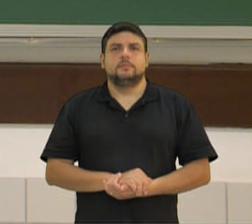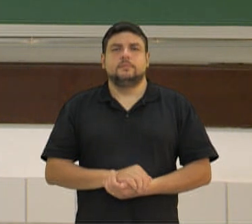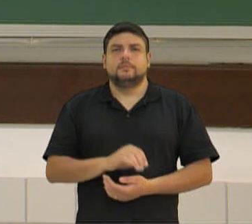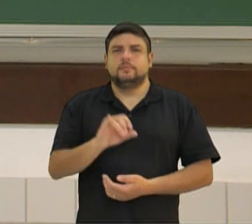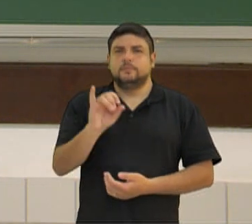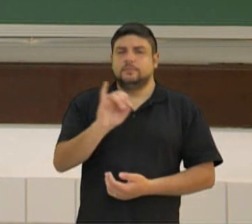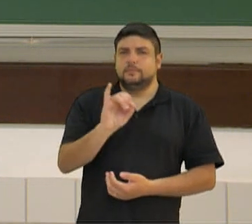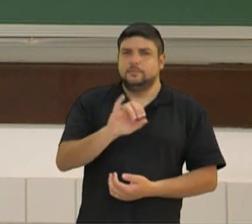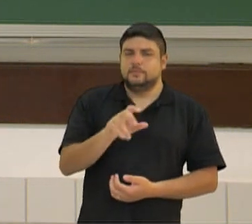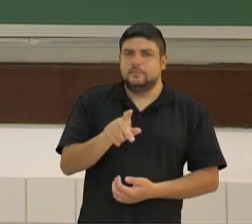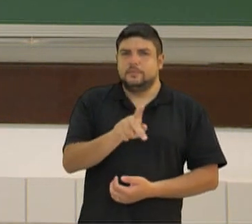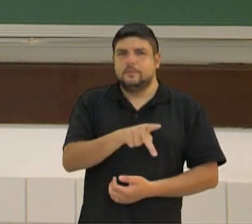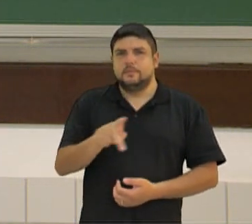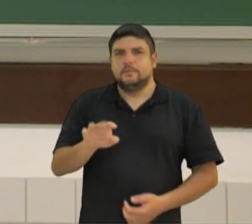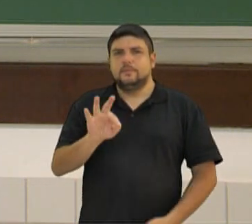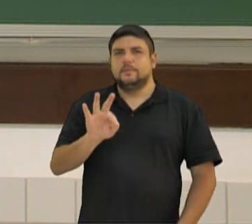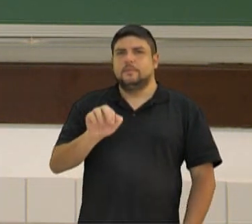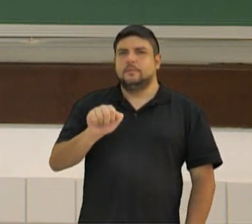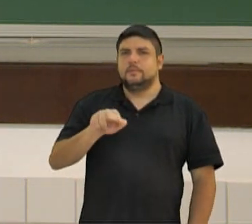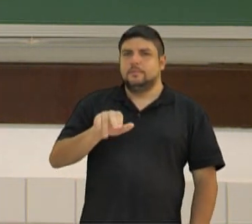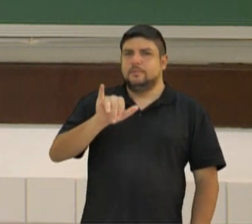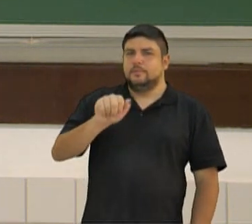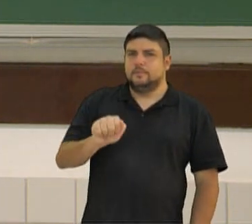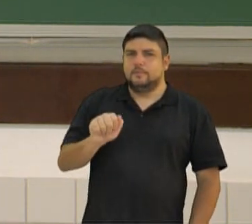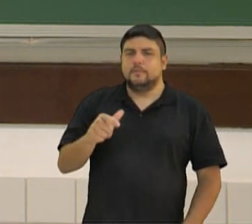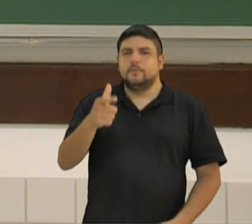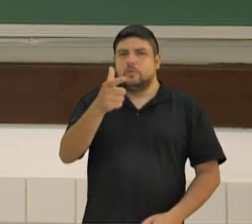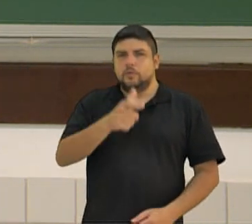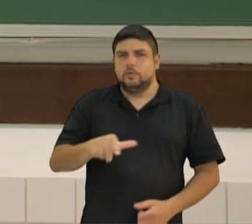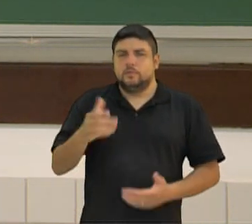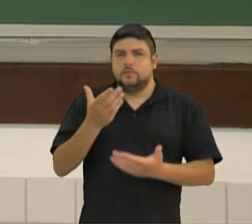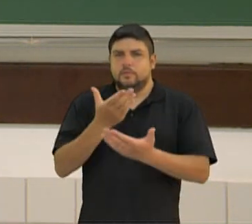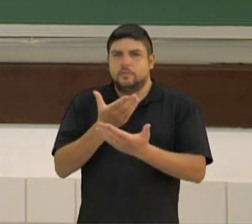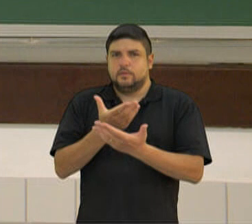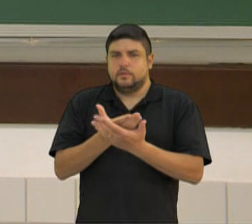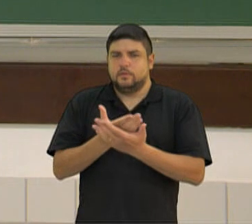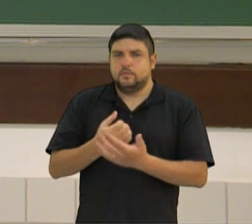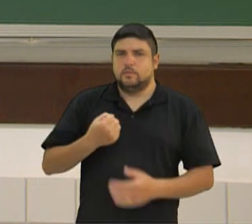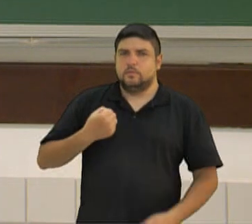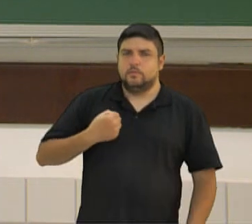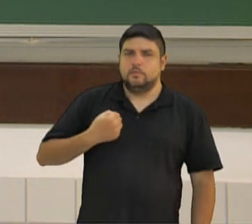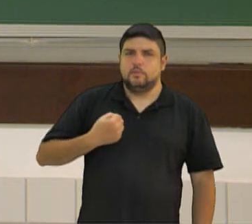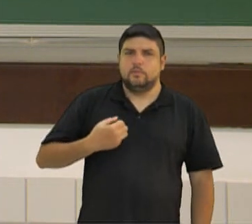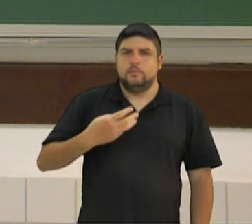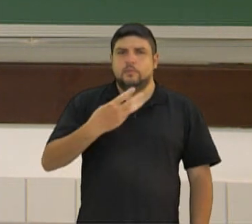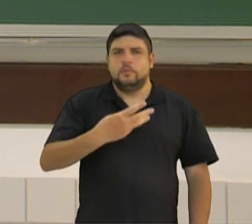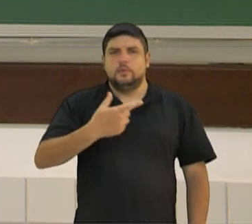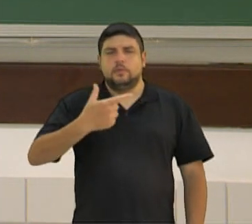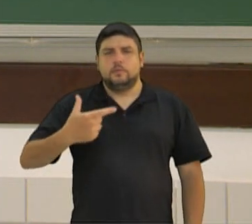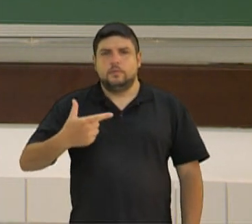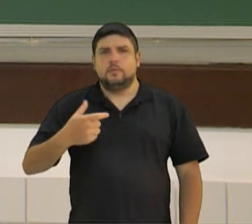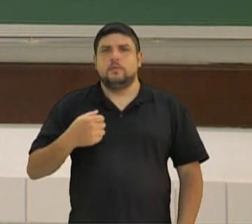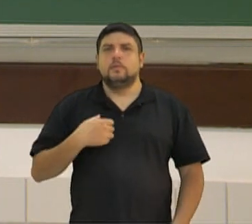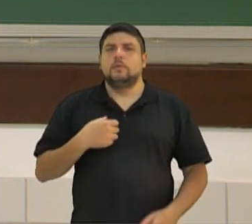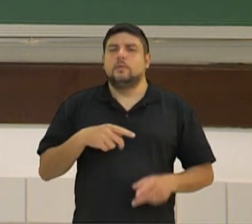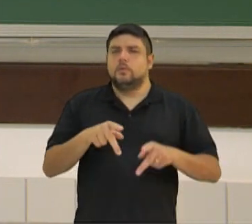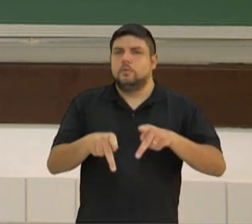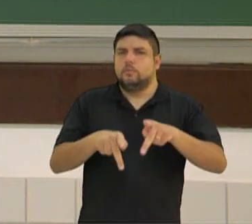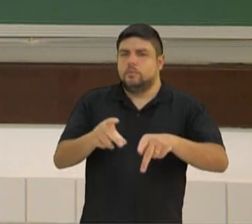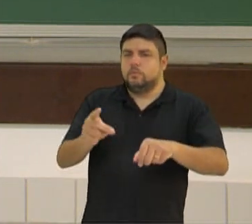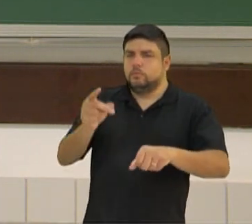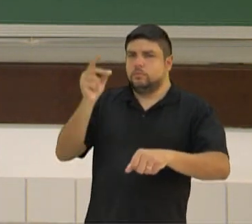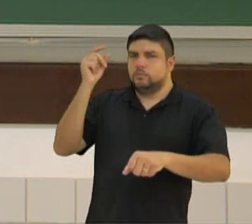Olá, eu sou a professora Tânia Regina Rossi para mais uma aula 32 Povos Originários, parte